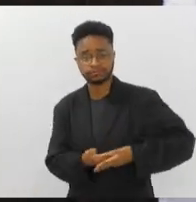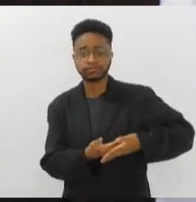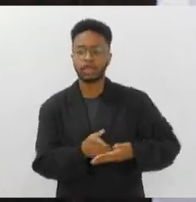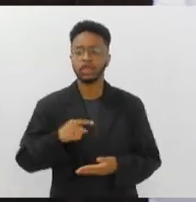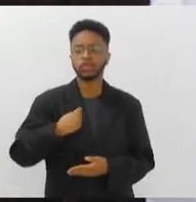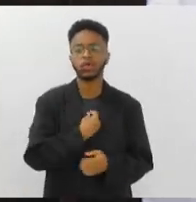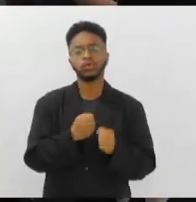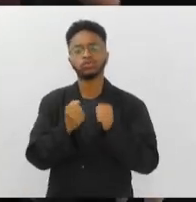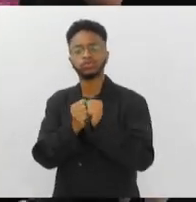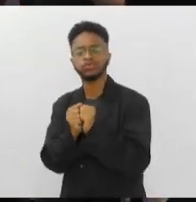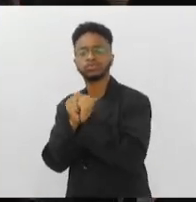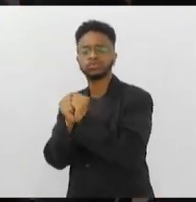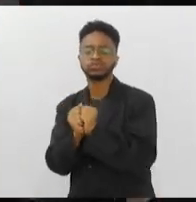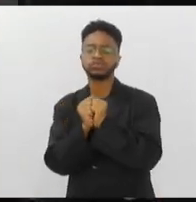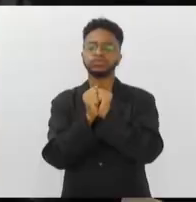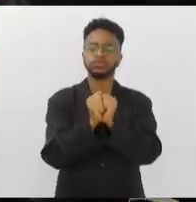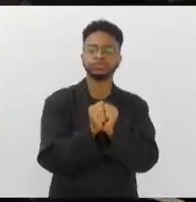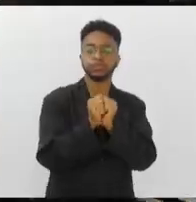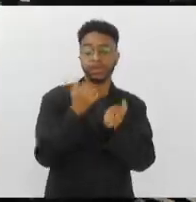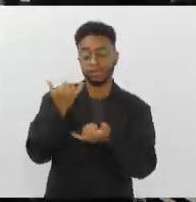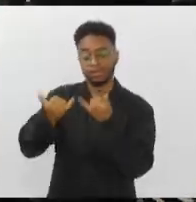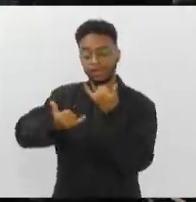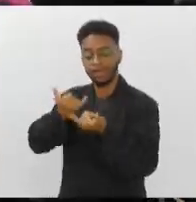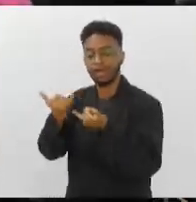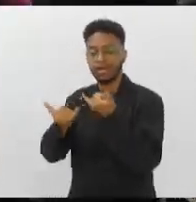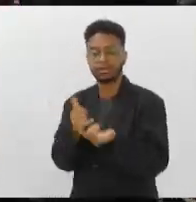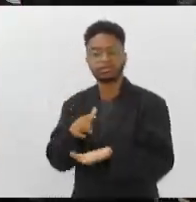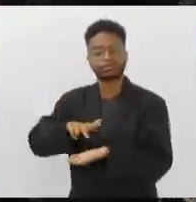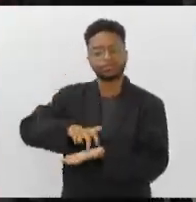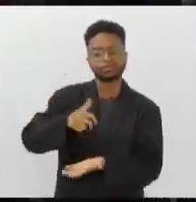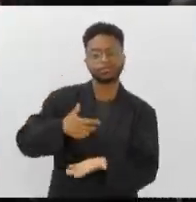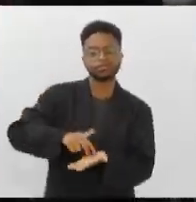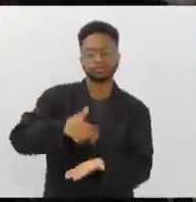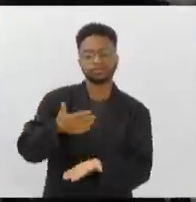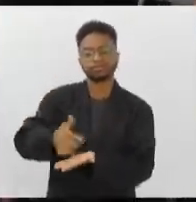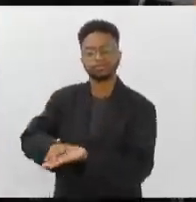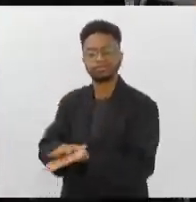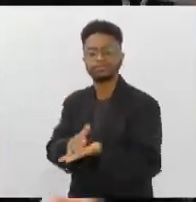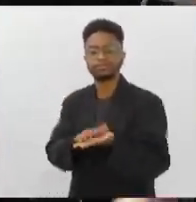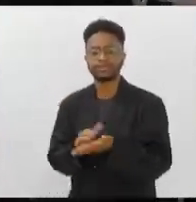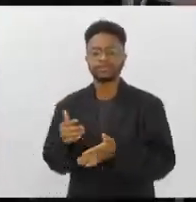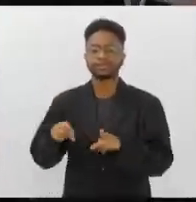todos juntos brincar e sambar também.